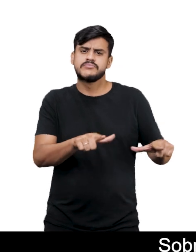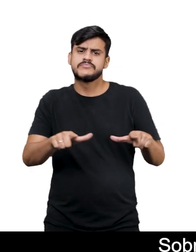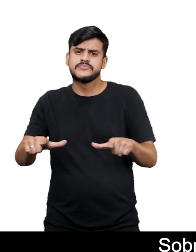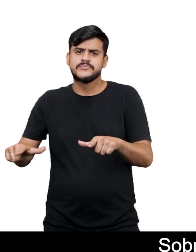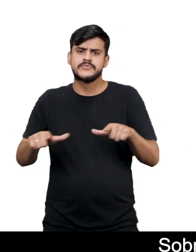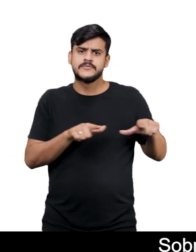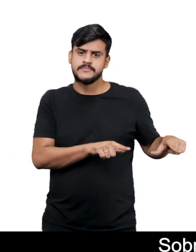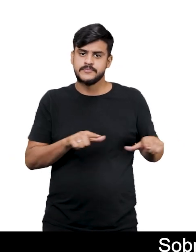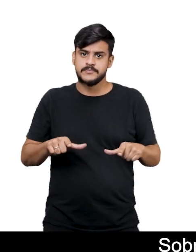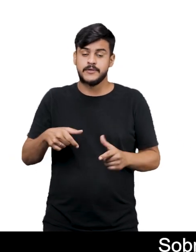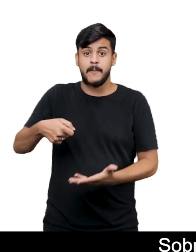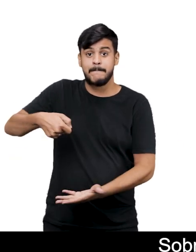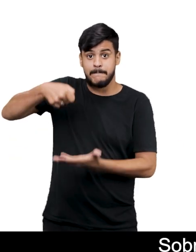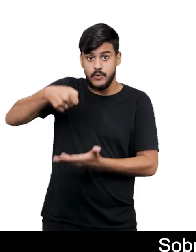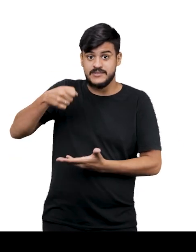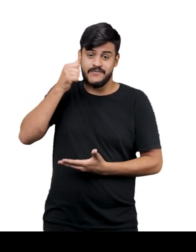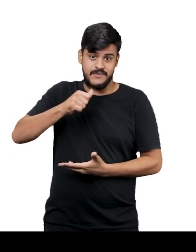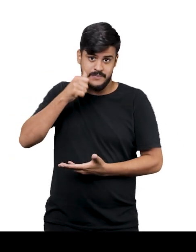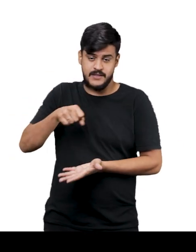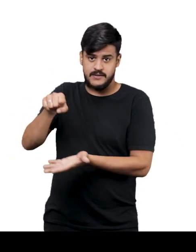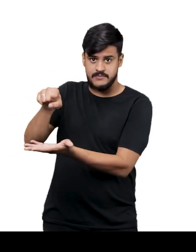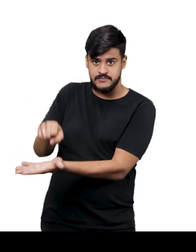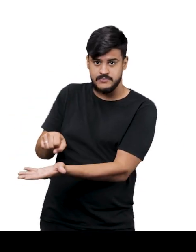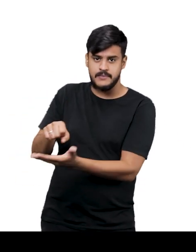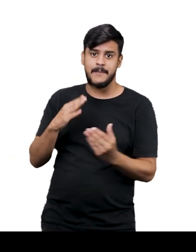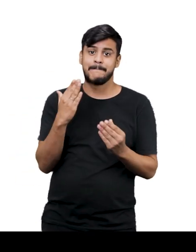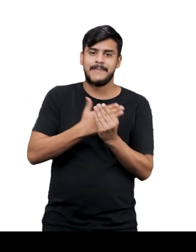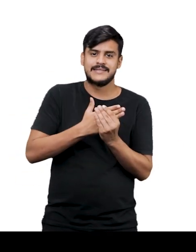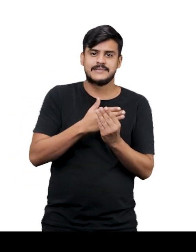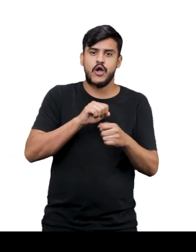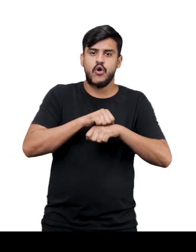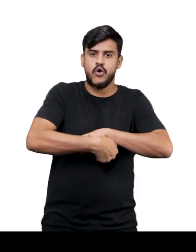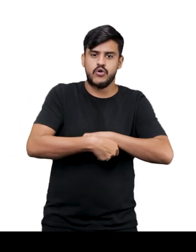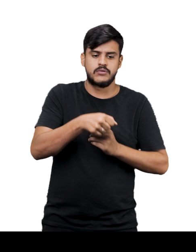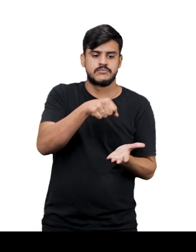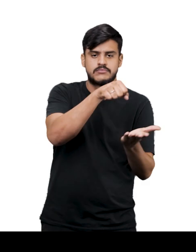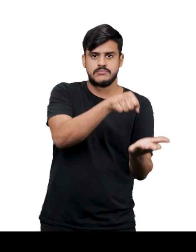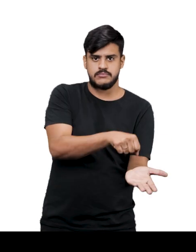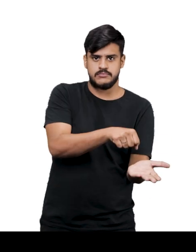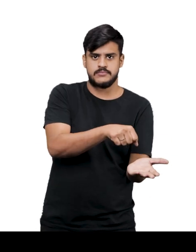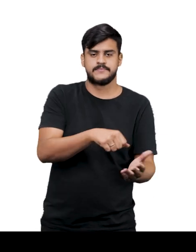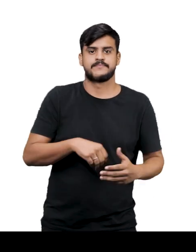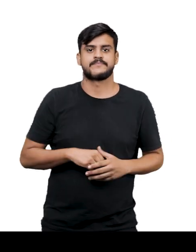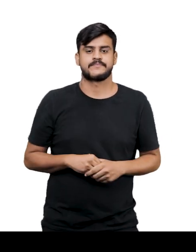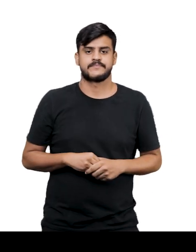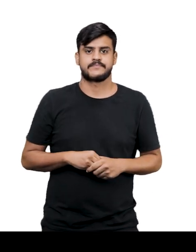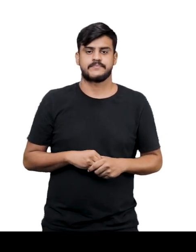há diversas folhas de papel, uma bolsa escura feminina e uma pasta de couro.